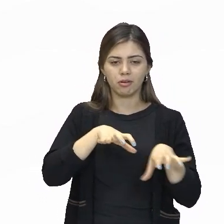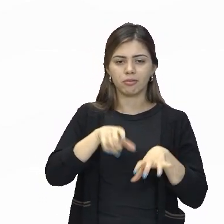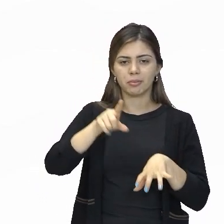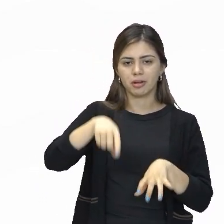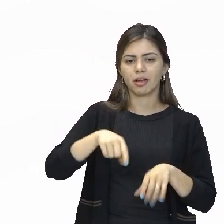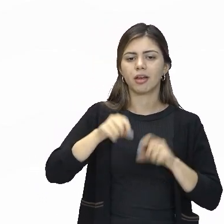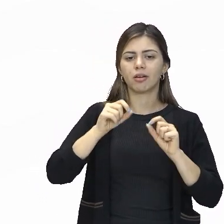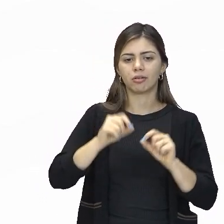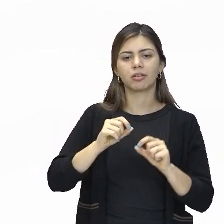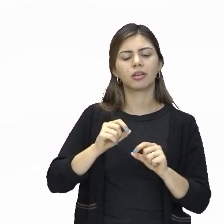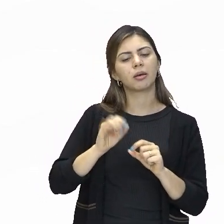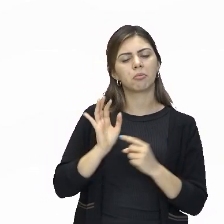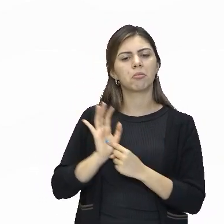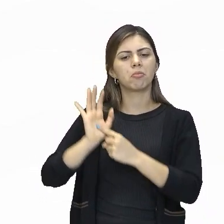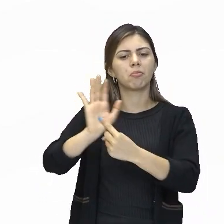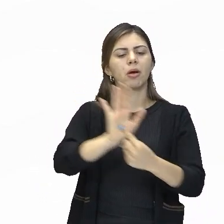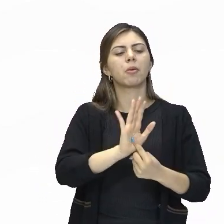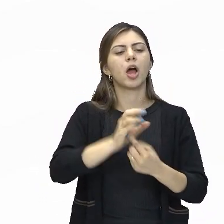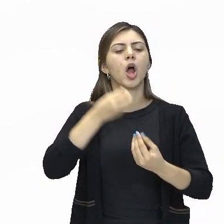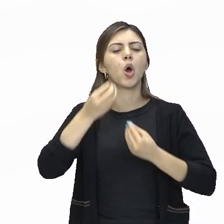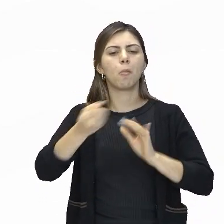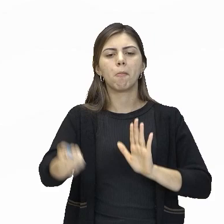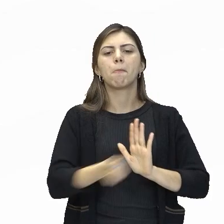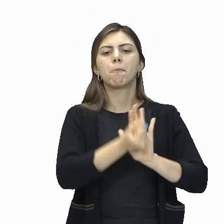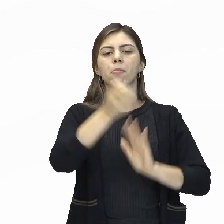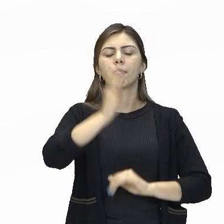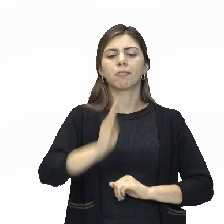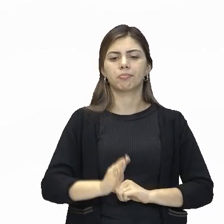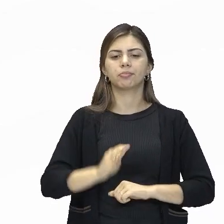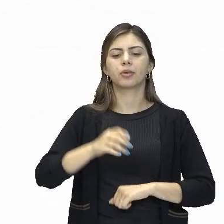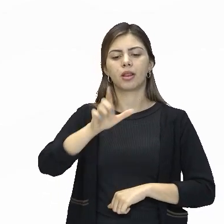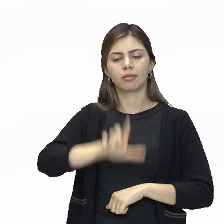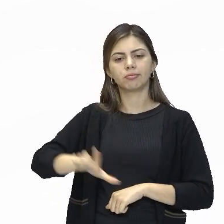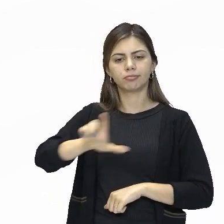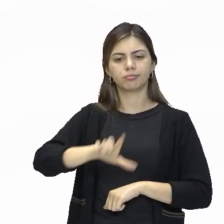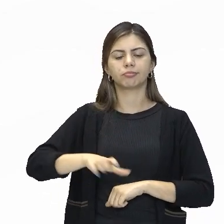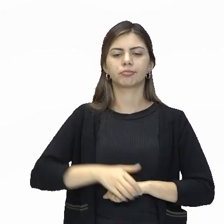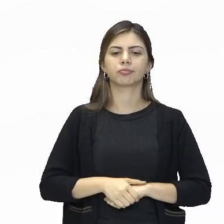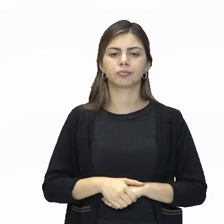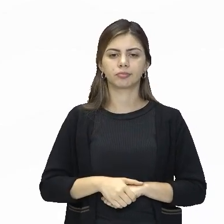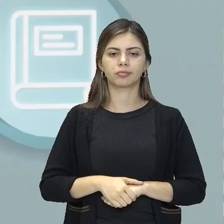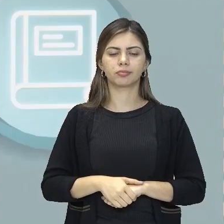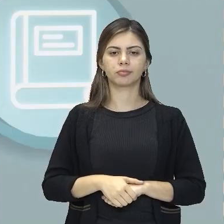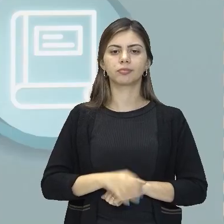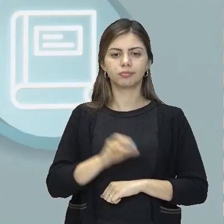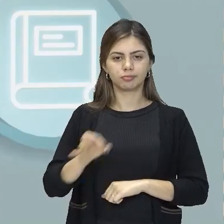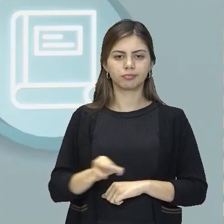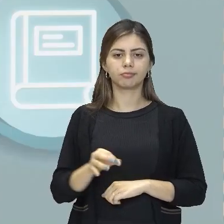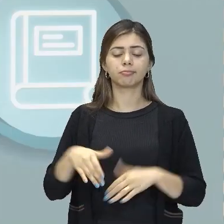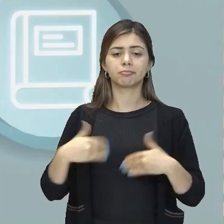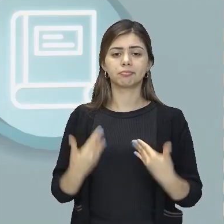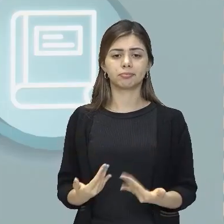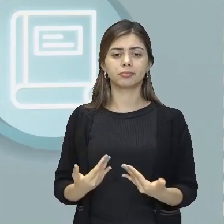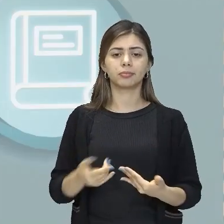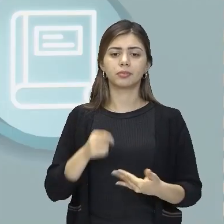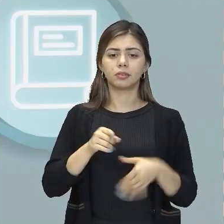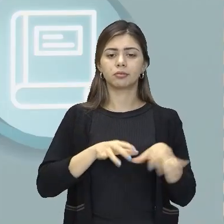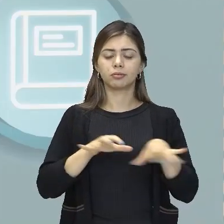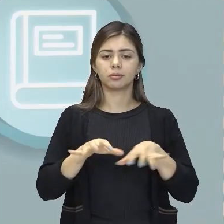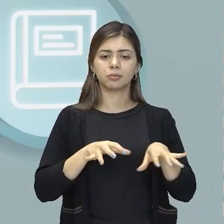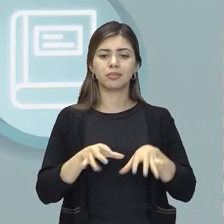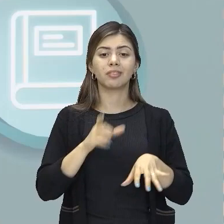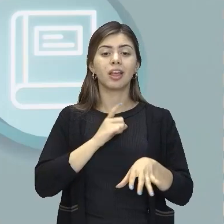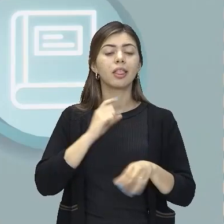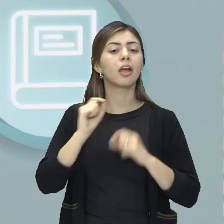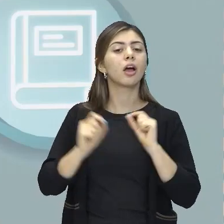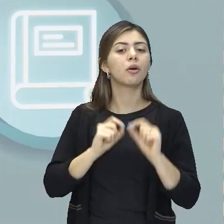realmente para mostrar a identidade literária do Brasil. certo? E aí, esse movimento, ele teve o